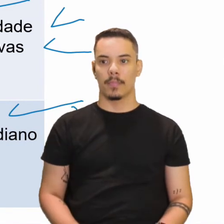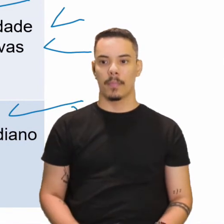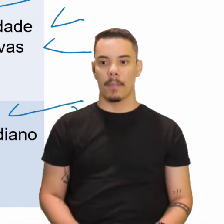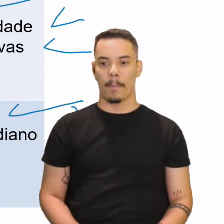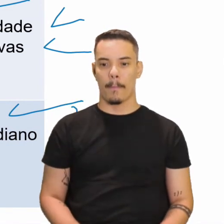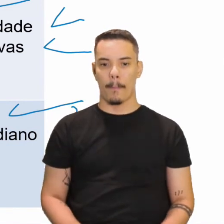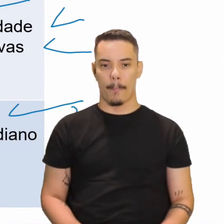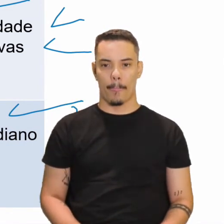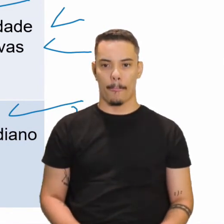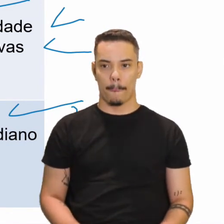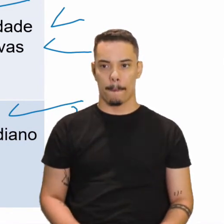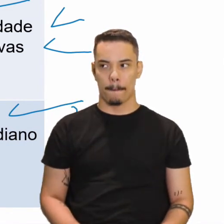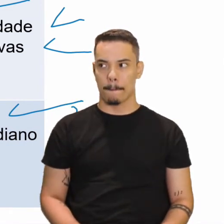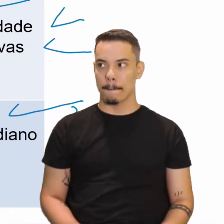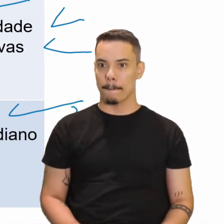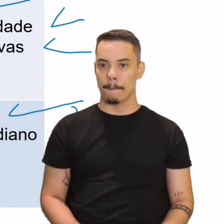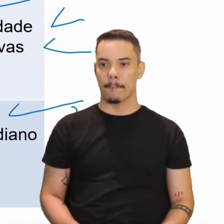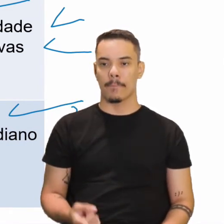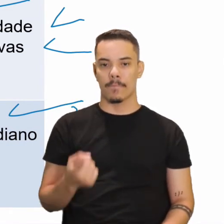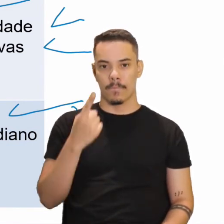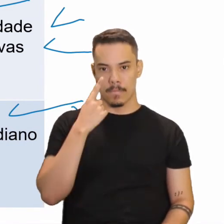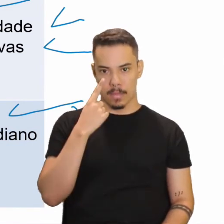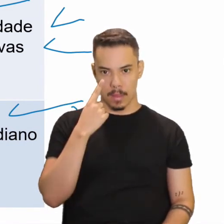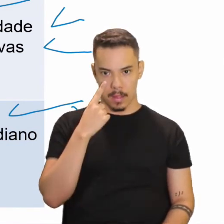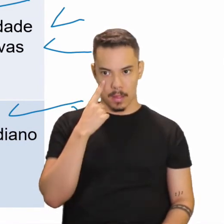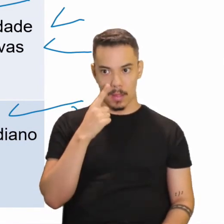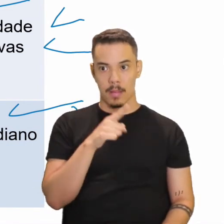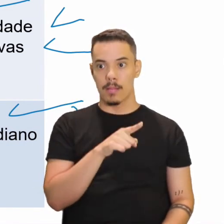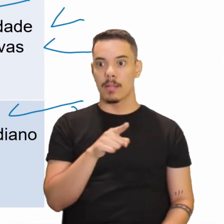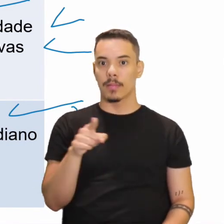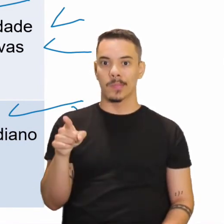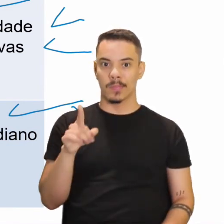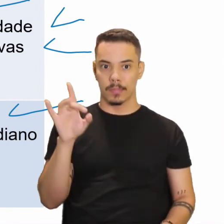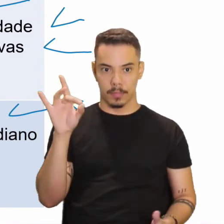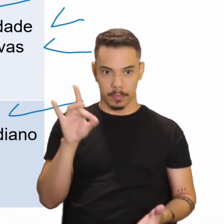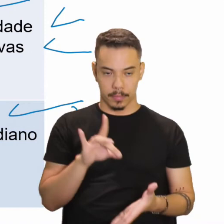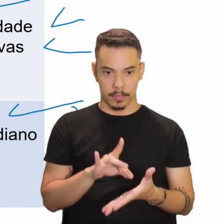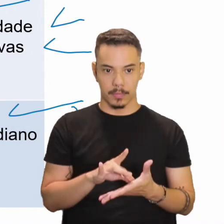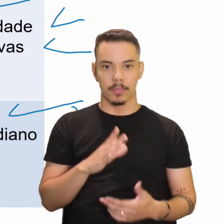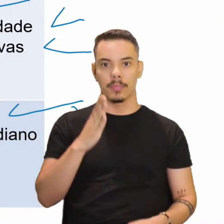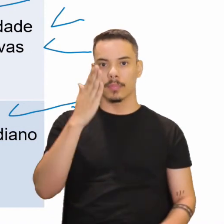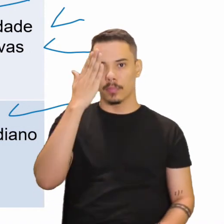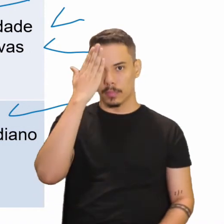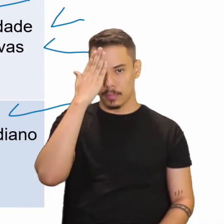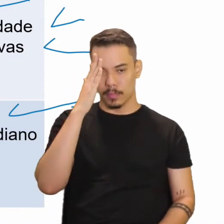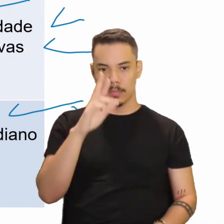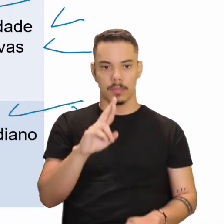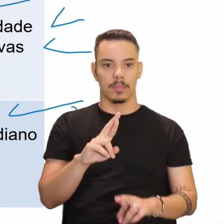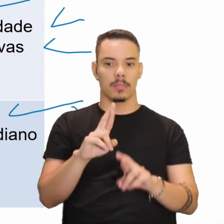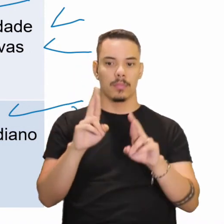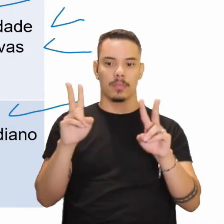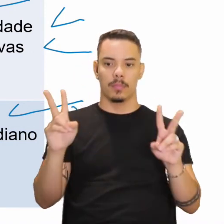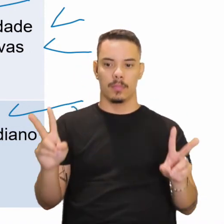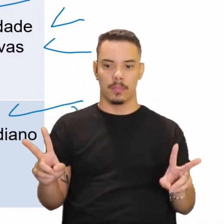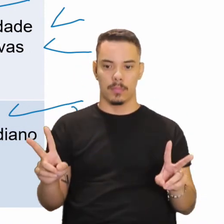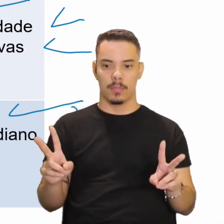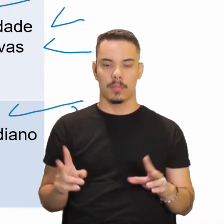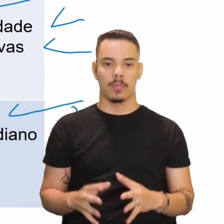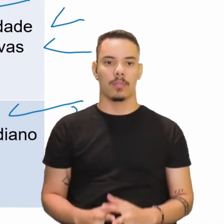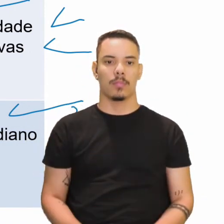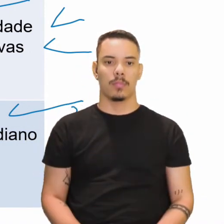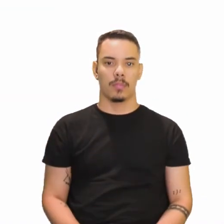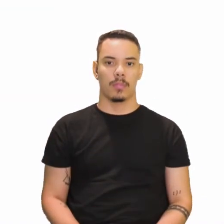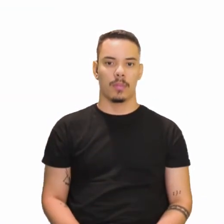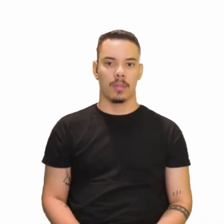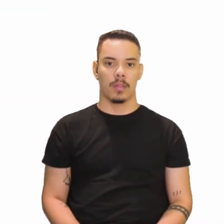então para ver se você tá bom já sabe diferenciar que essa questão de charge